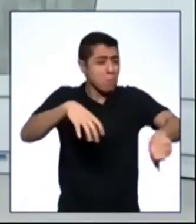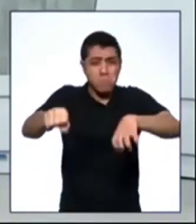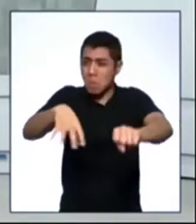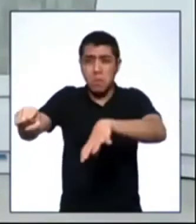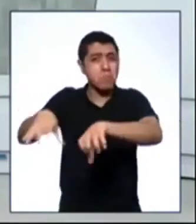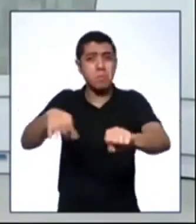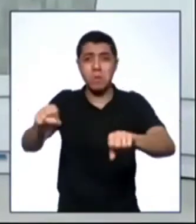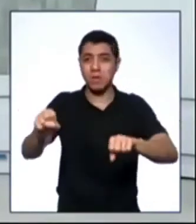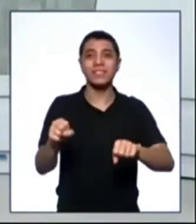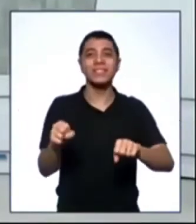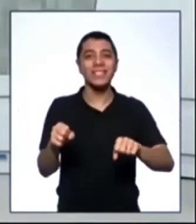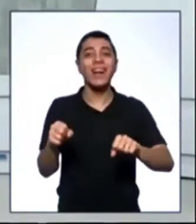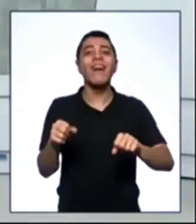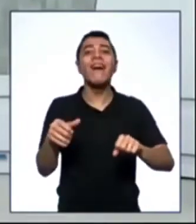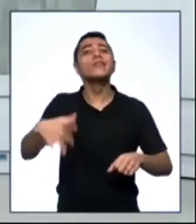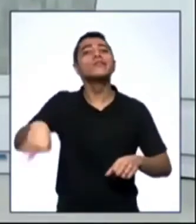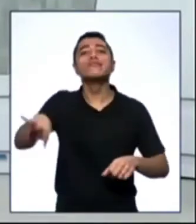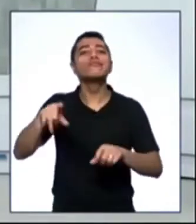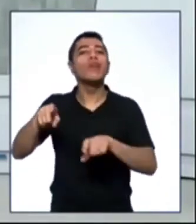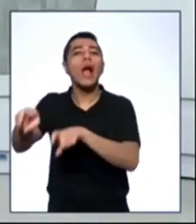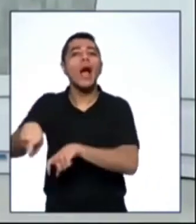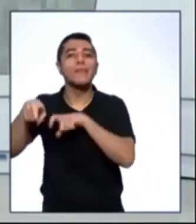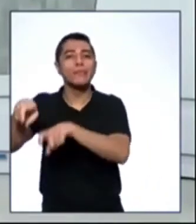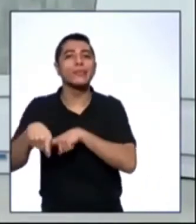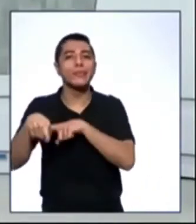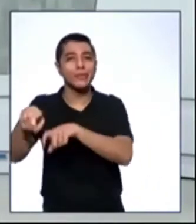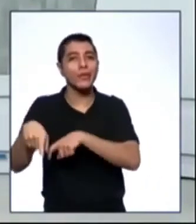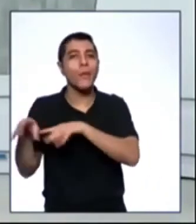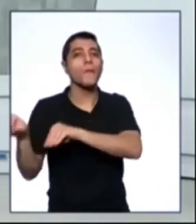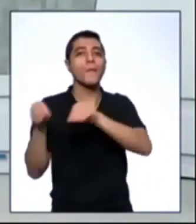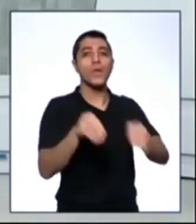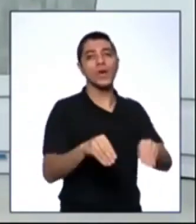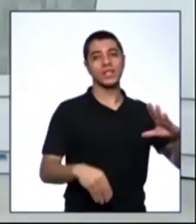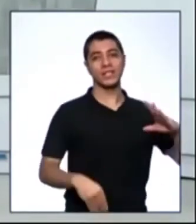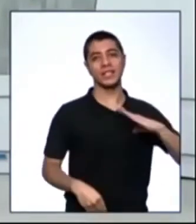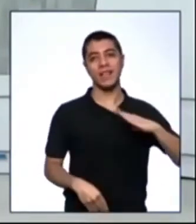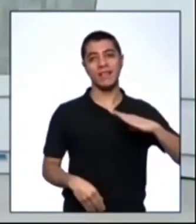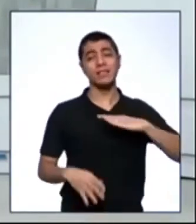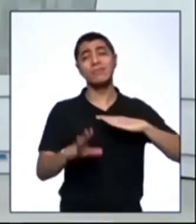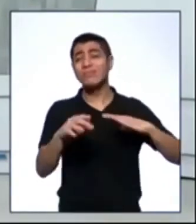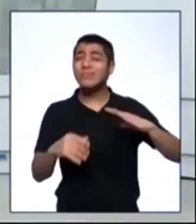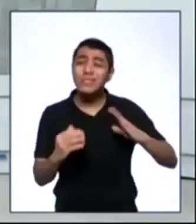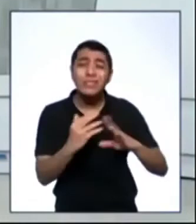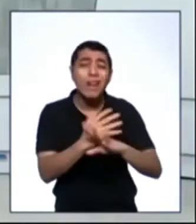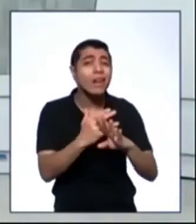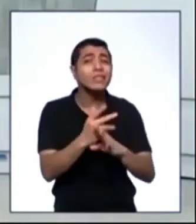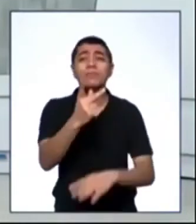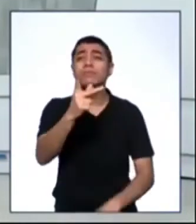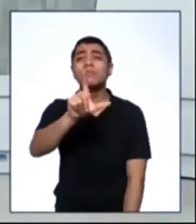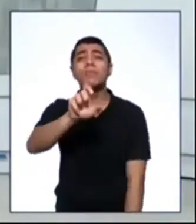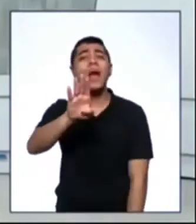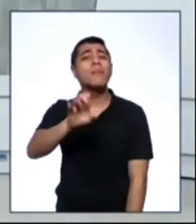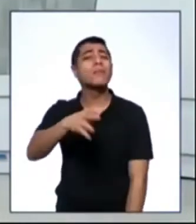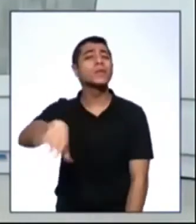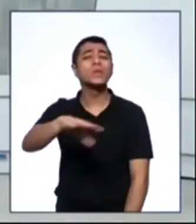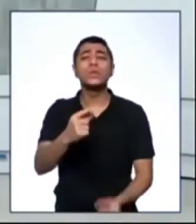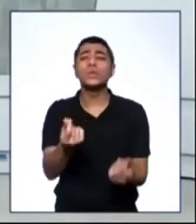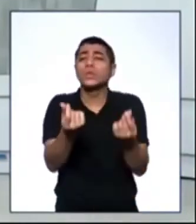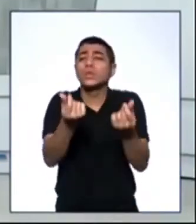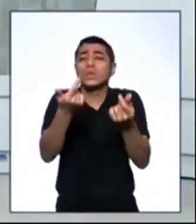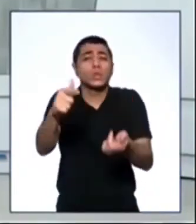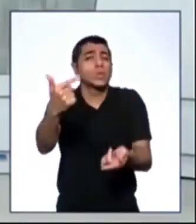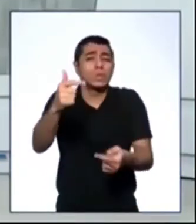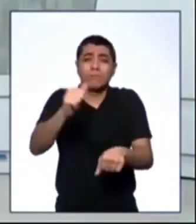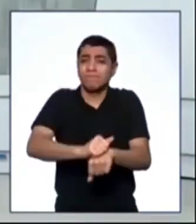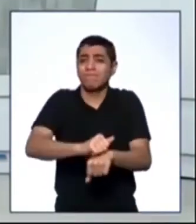cidade. Na cidade ela vai viver de uma forma miserável. É por isso que no começo do Império nós temos a adoção da política do pão e circo. Porque na política do pão e